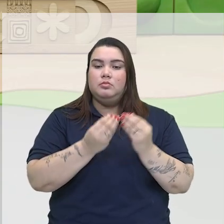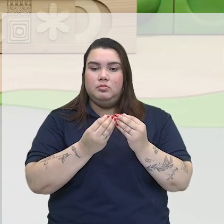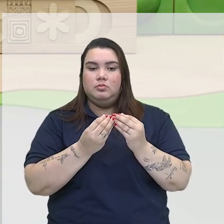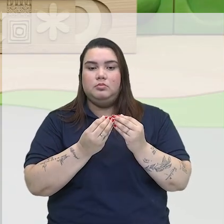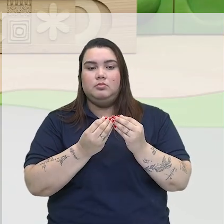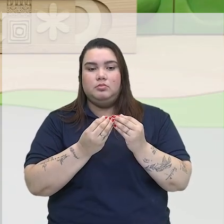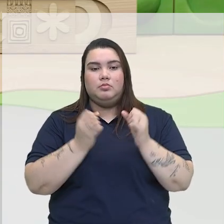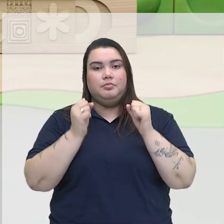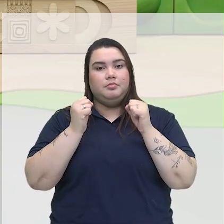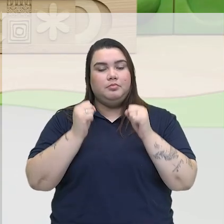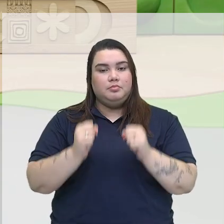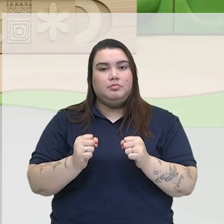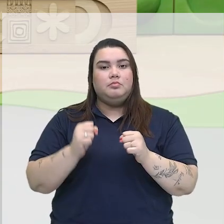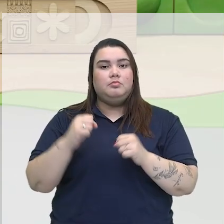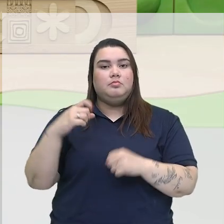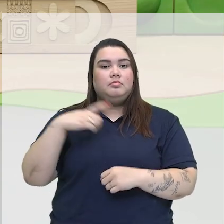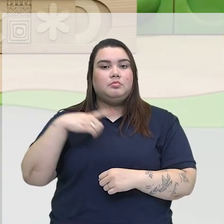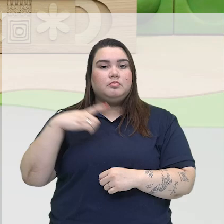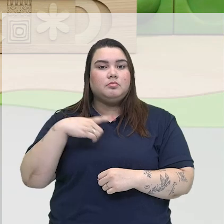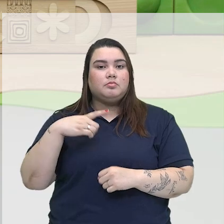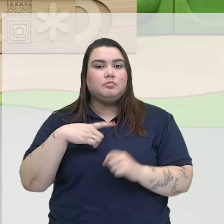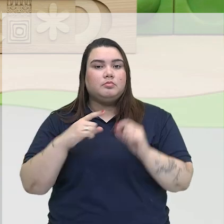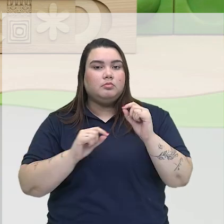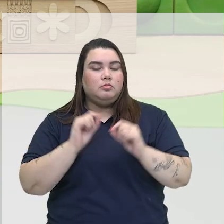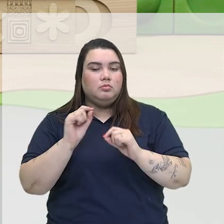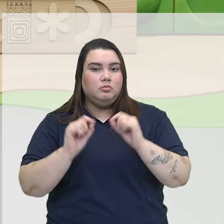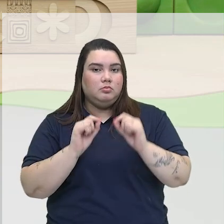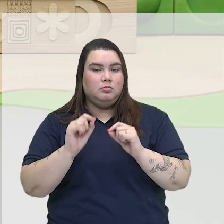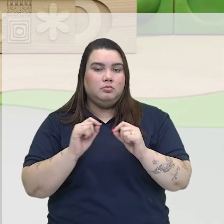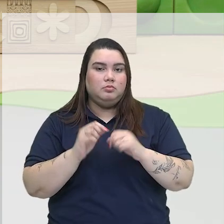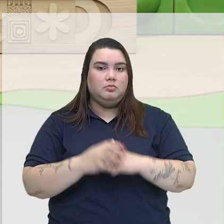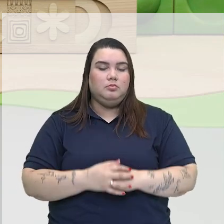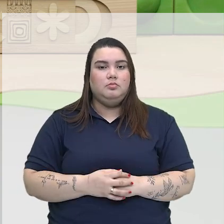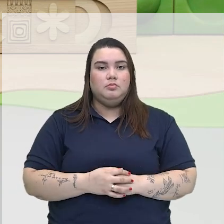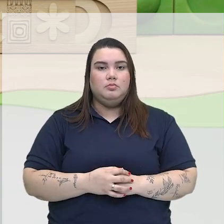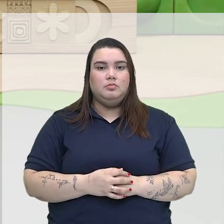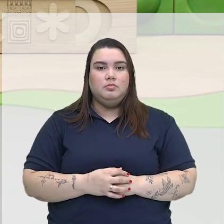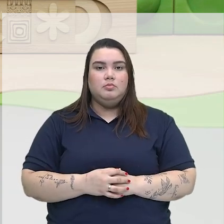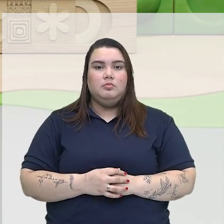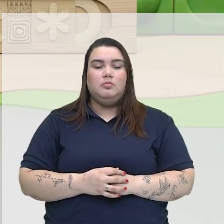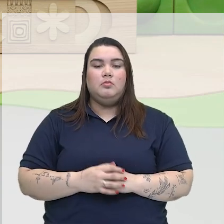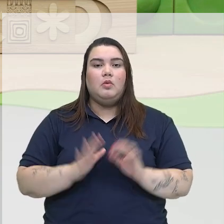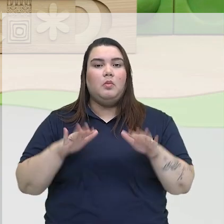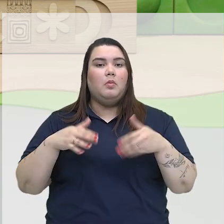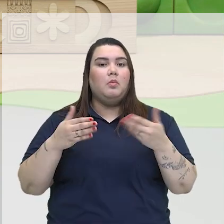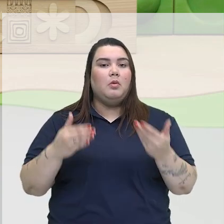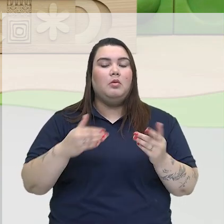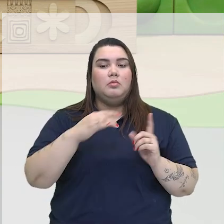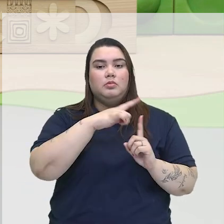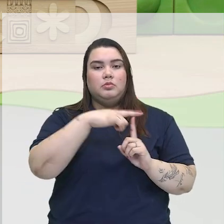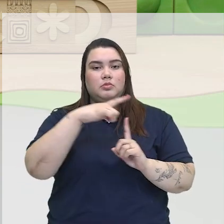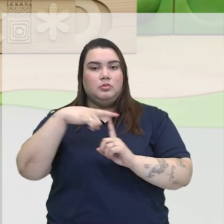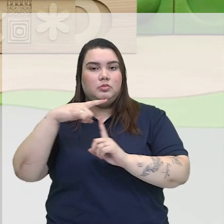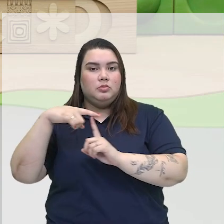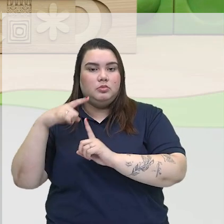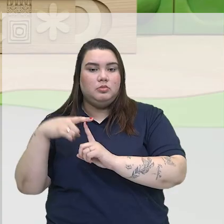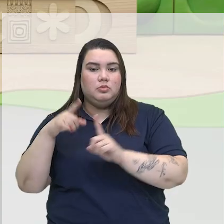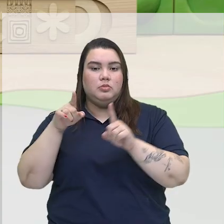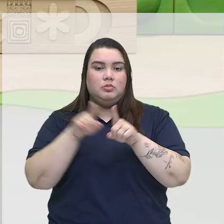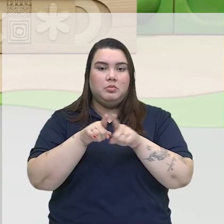outras substâncias, certo? E aí nós vamos aprender quais tipos também